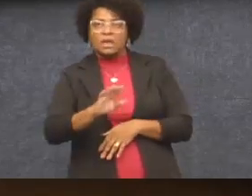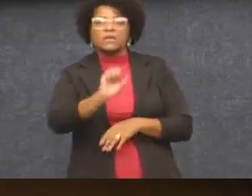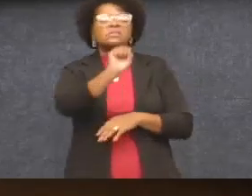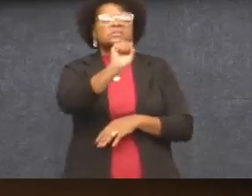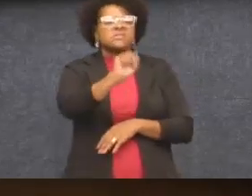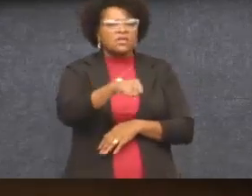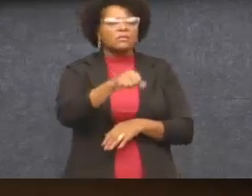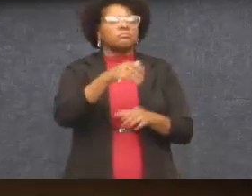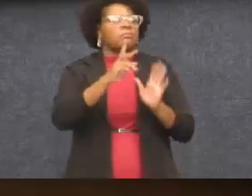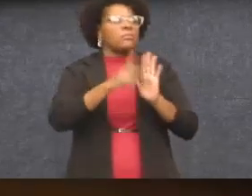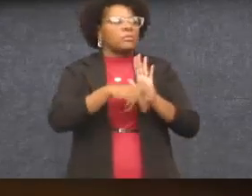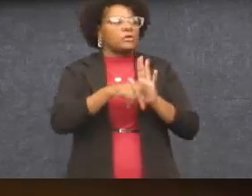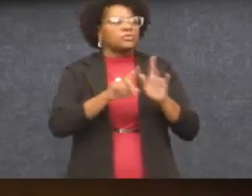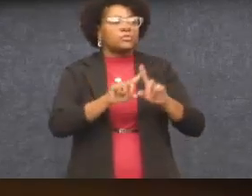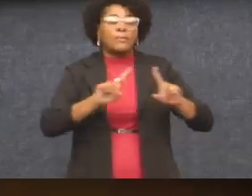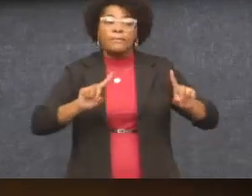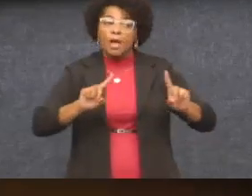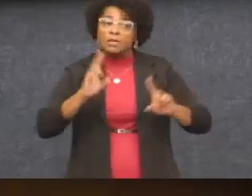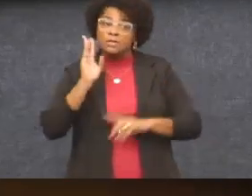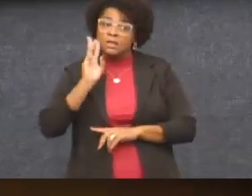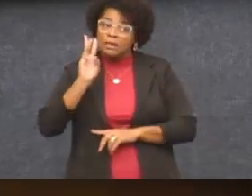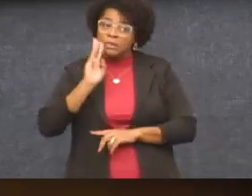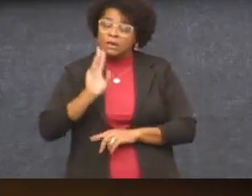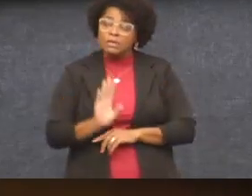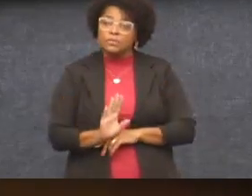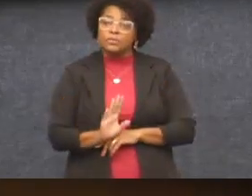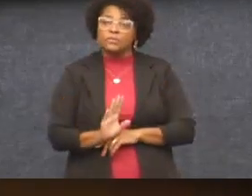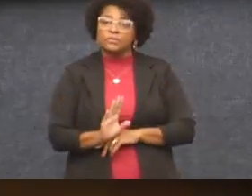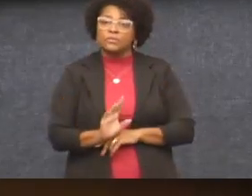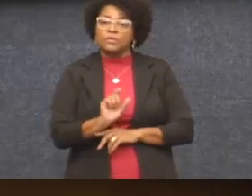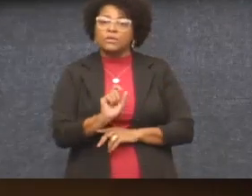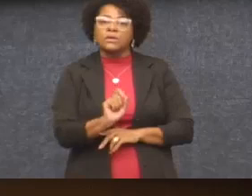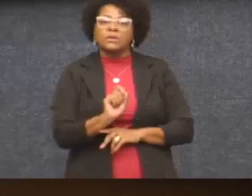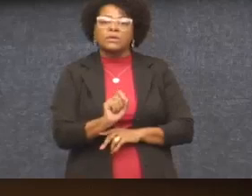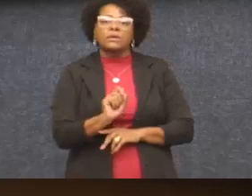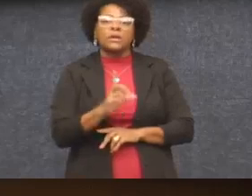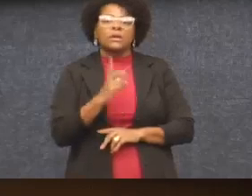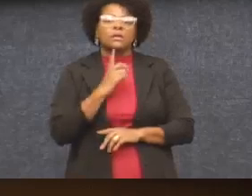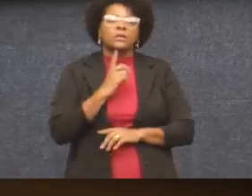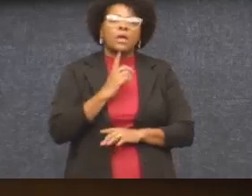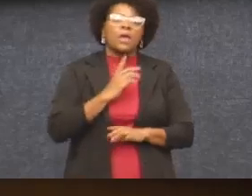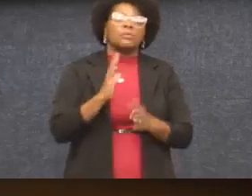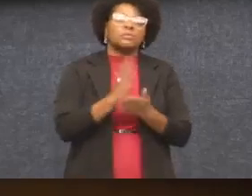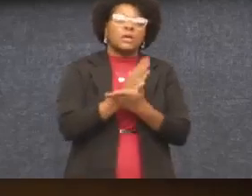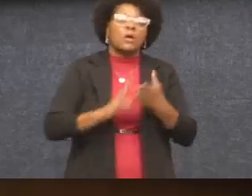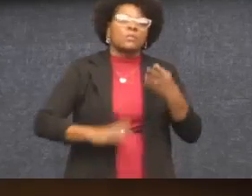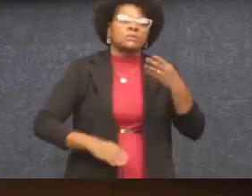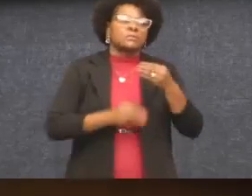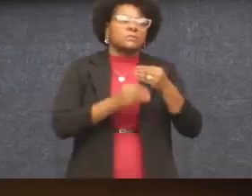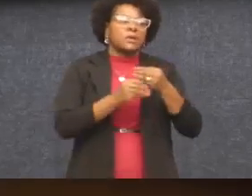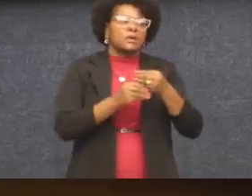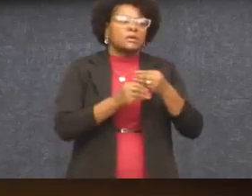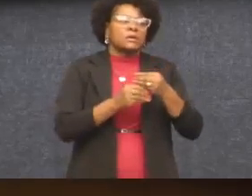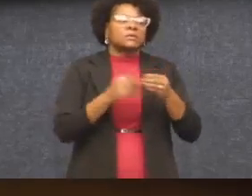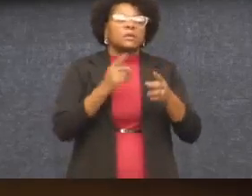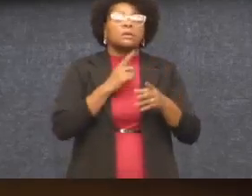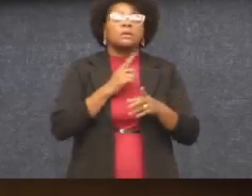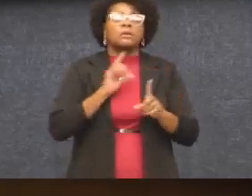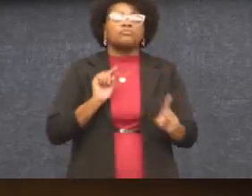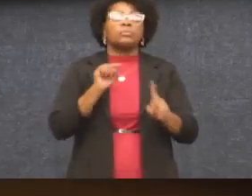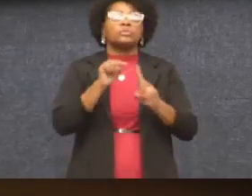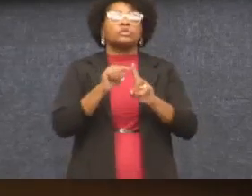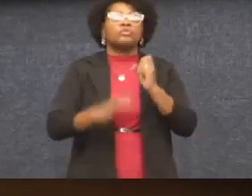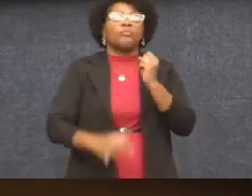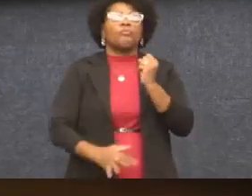projeto, mas, lembrando, nós temos algumas emendas a esse projeto que visa garantir